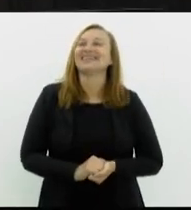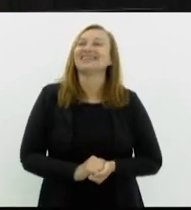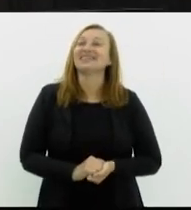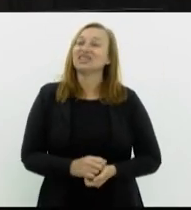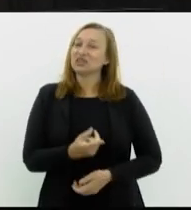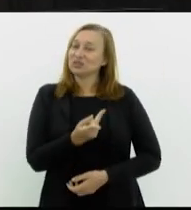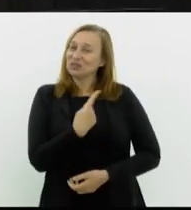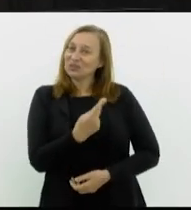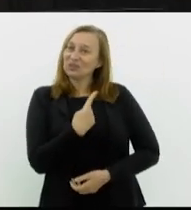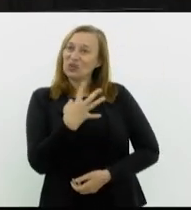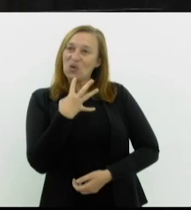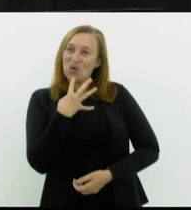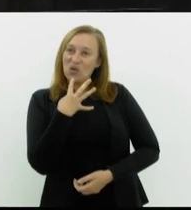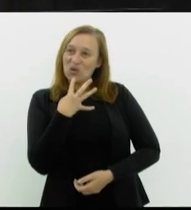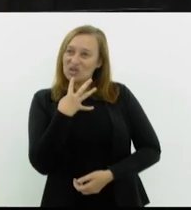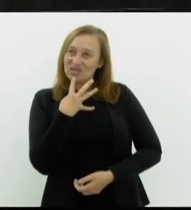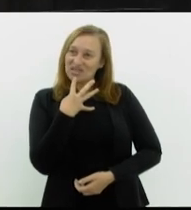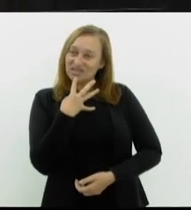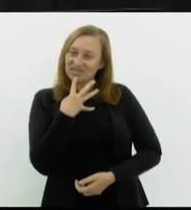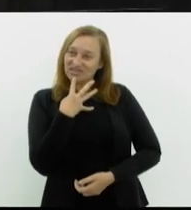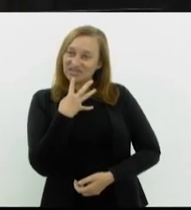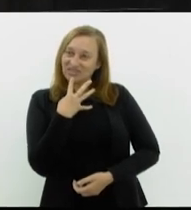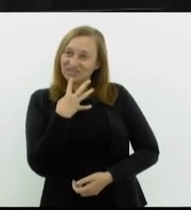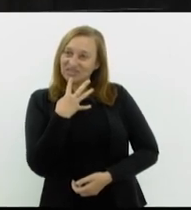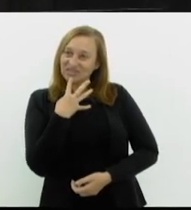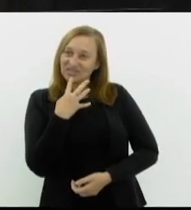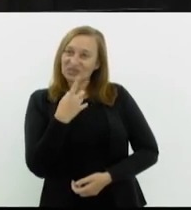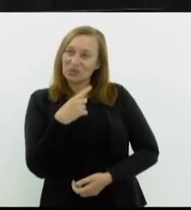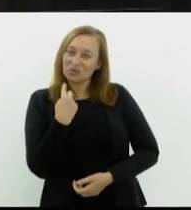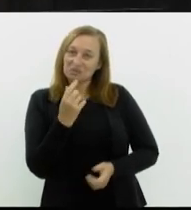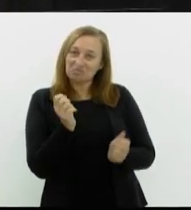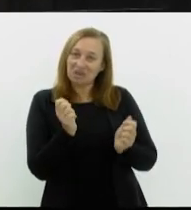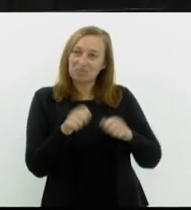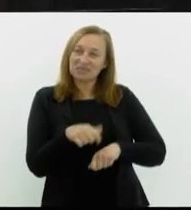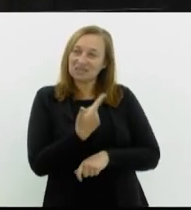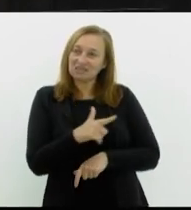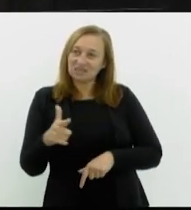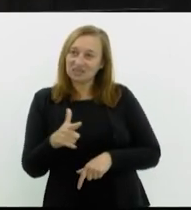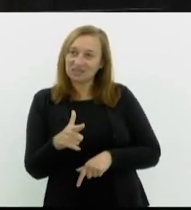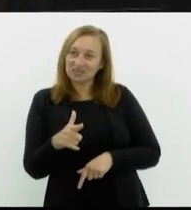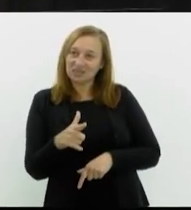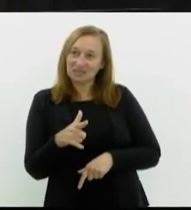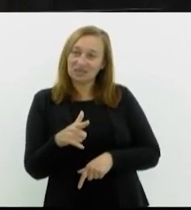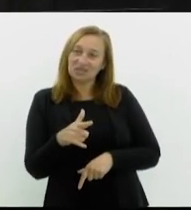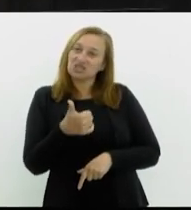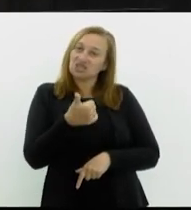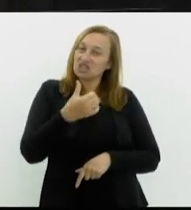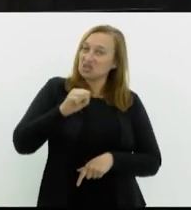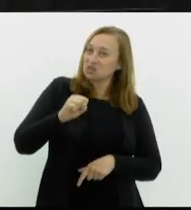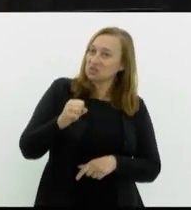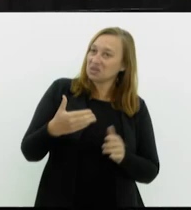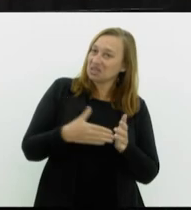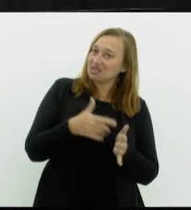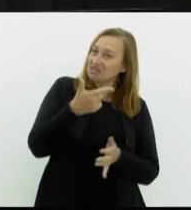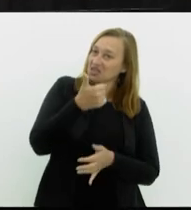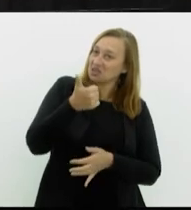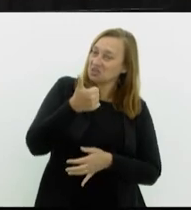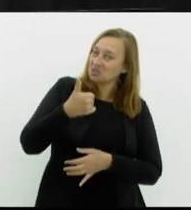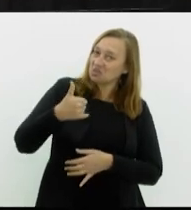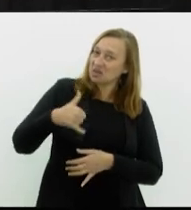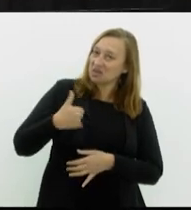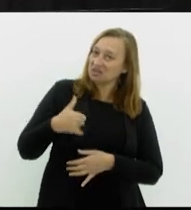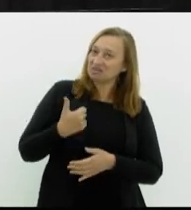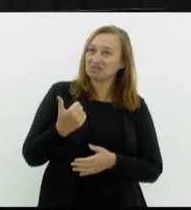Nós nos conhecemos quando éramos relativamente incapazes. No código anterior, de 18 a 21 anos, era relativamente